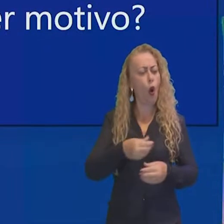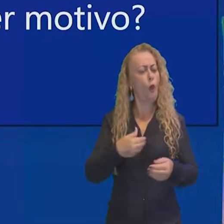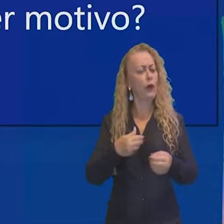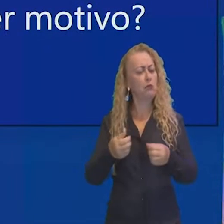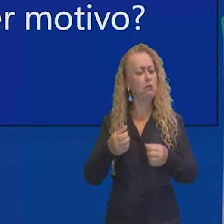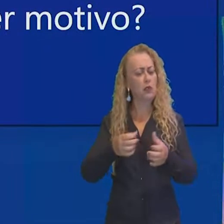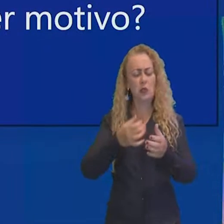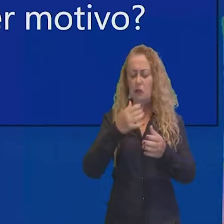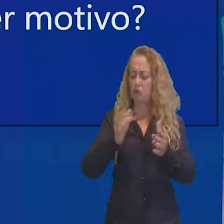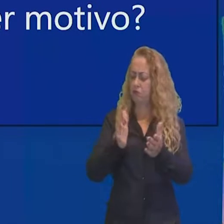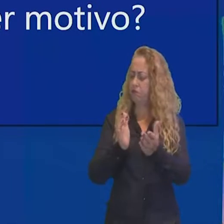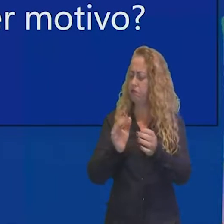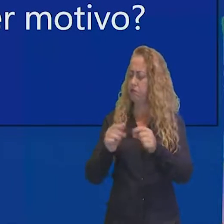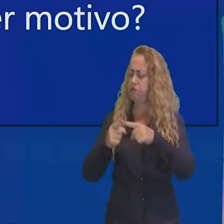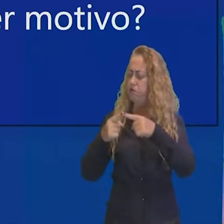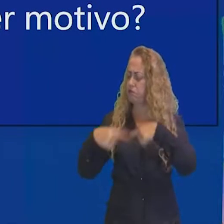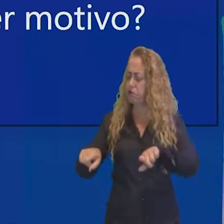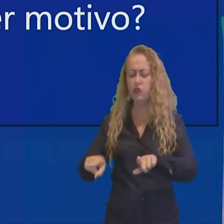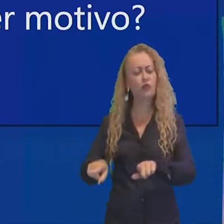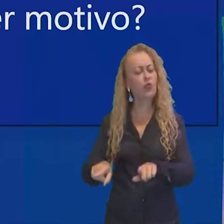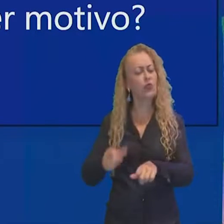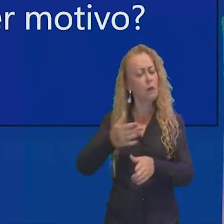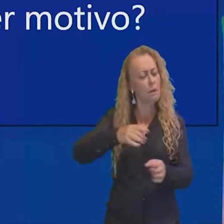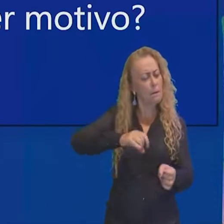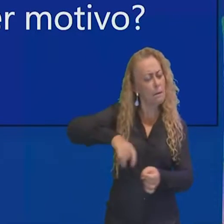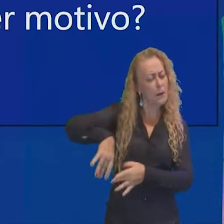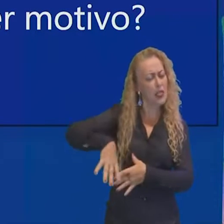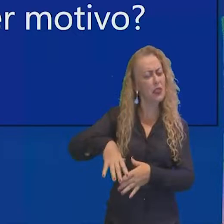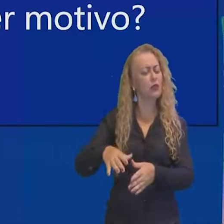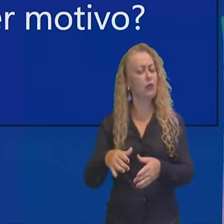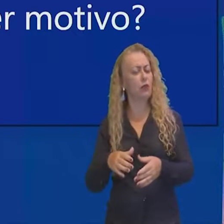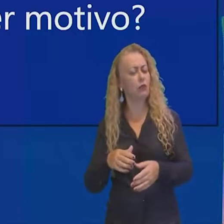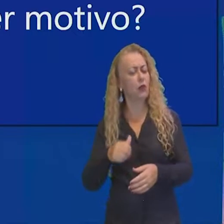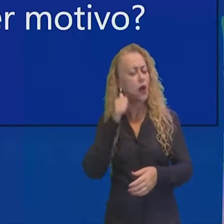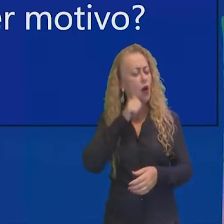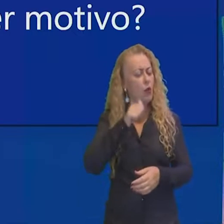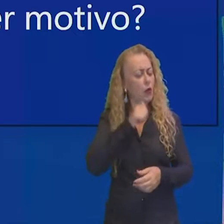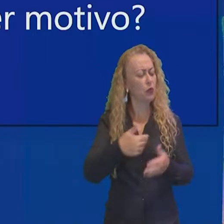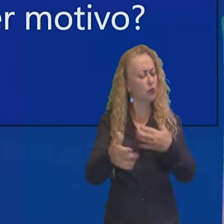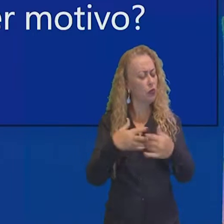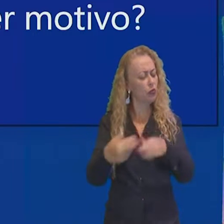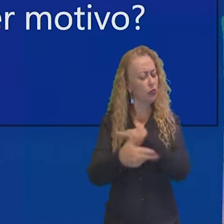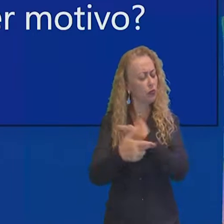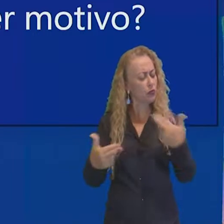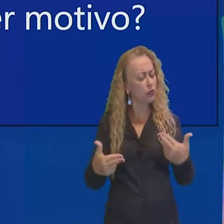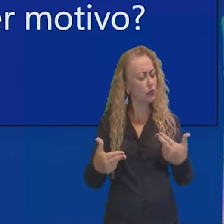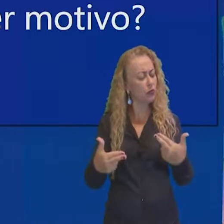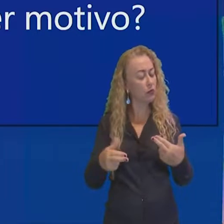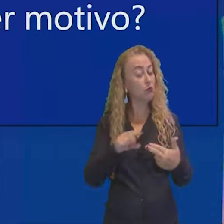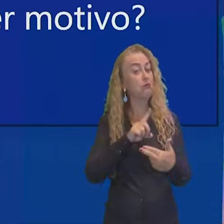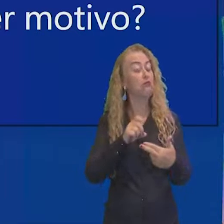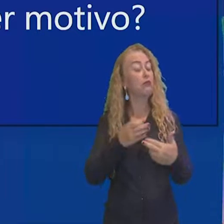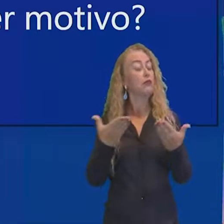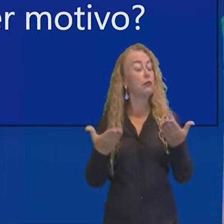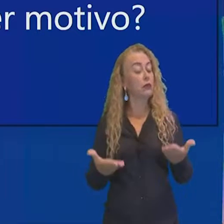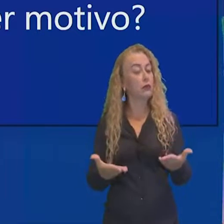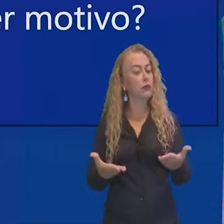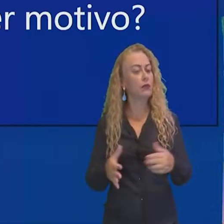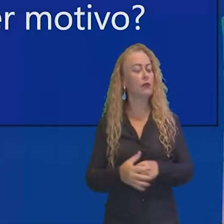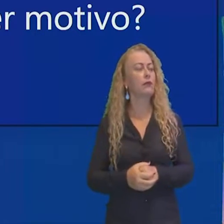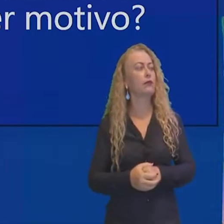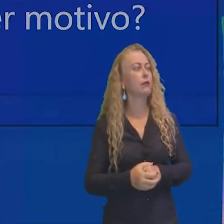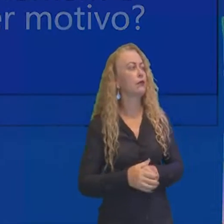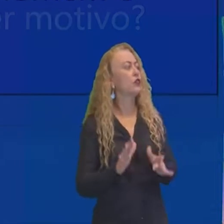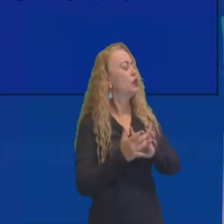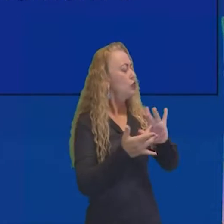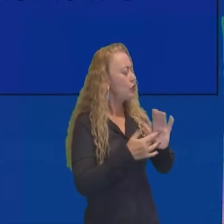Entendam a mentalidade da época, percebam como era a mentalidade nessa época. Jesus